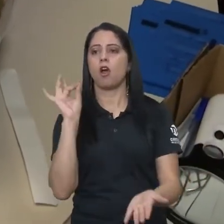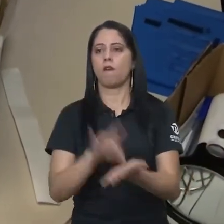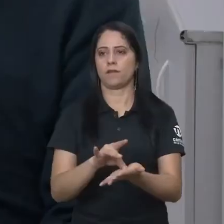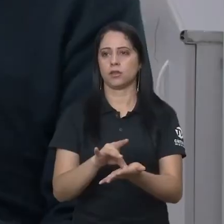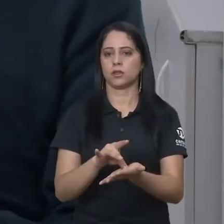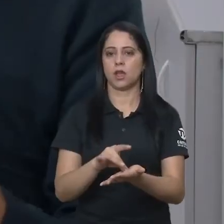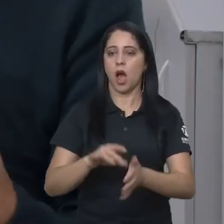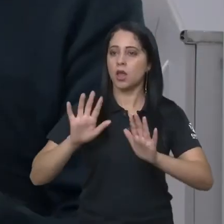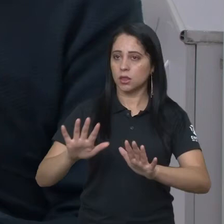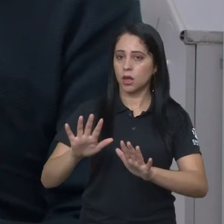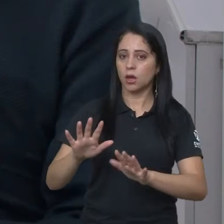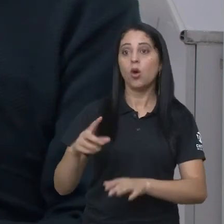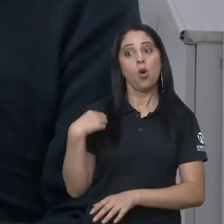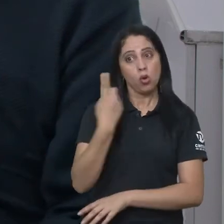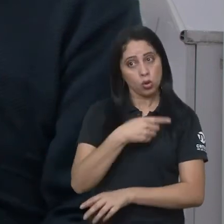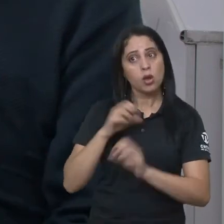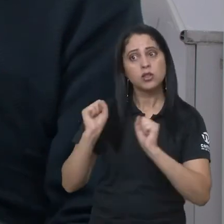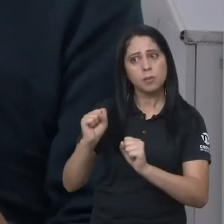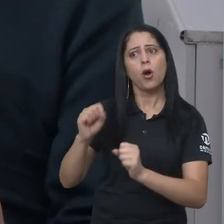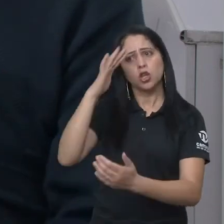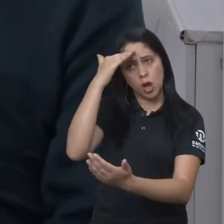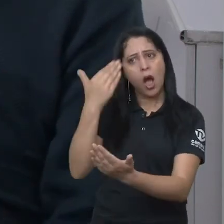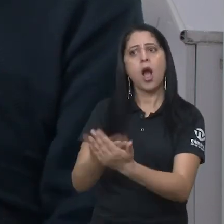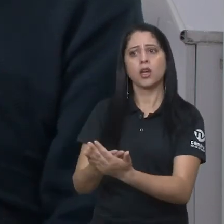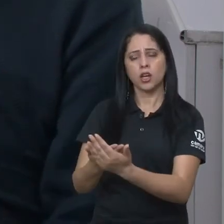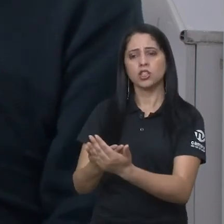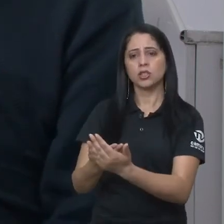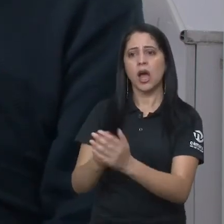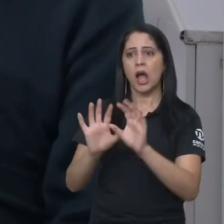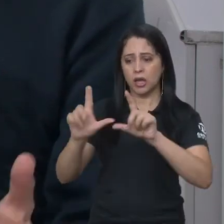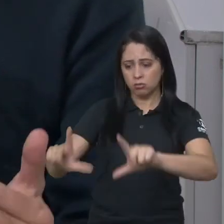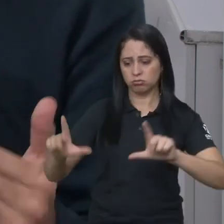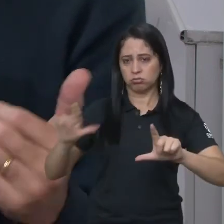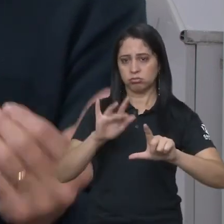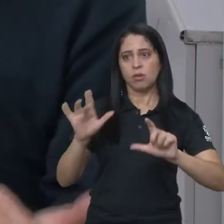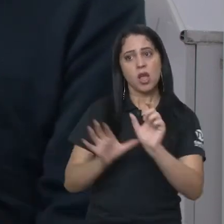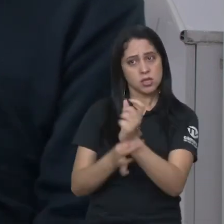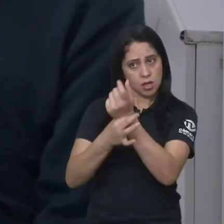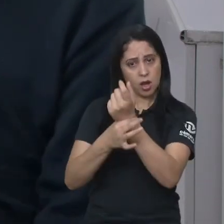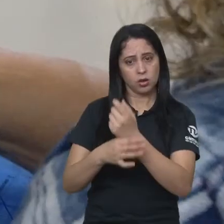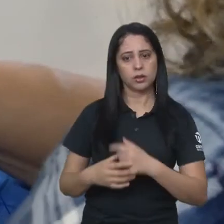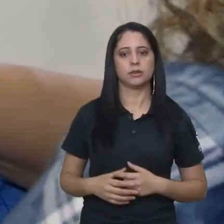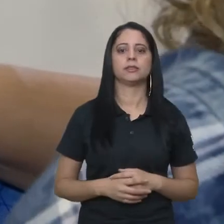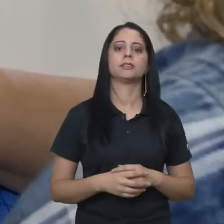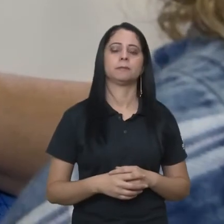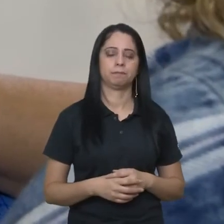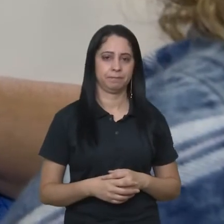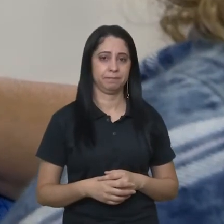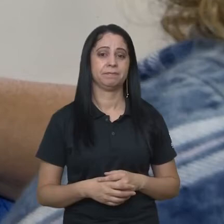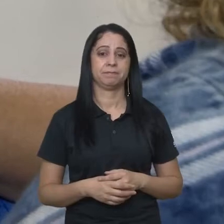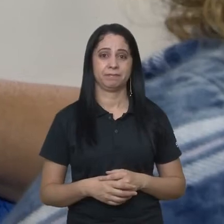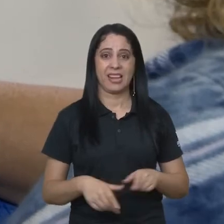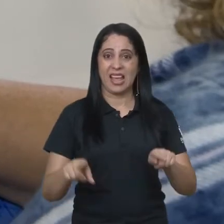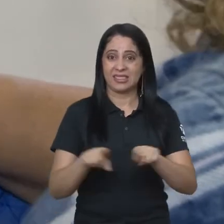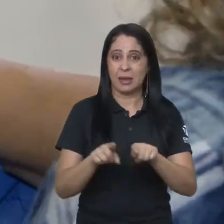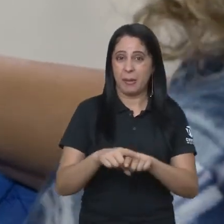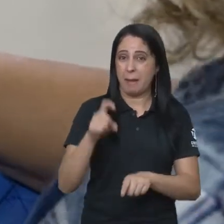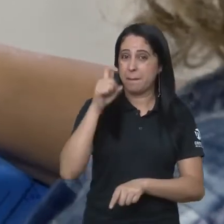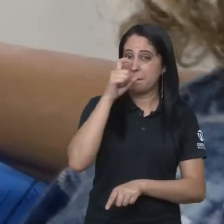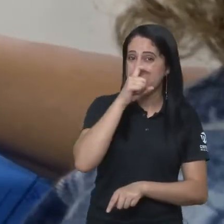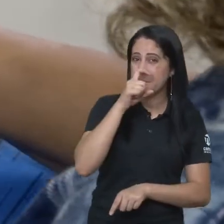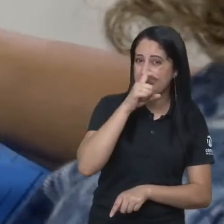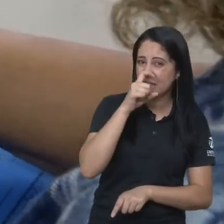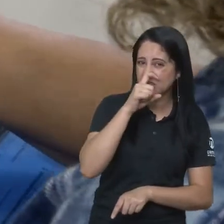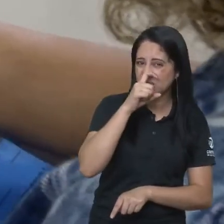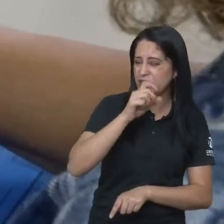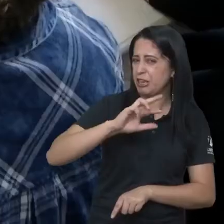fiscalização. Então, por isso que nós podemos ter a certeza de que o processo é seguro. Outro mito devidamente